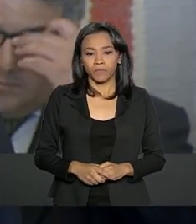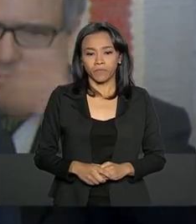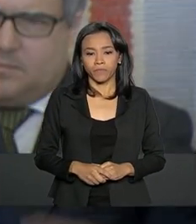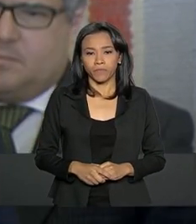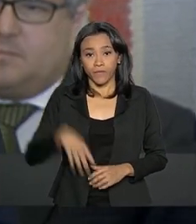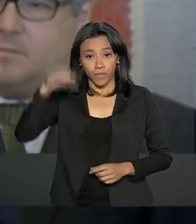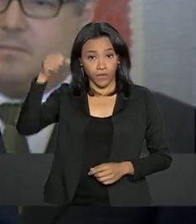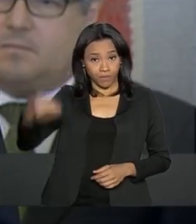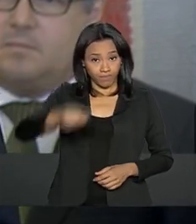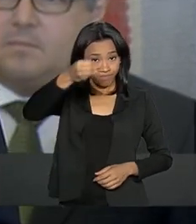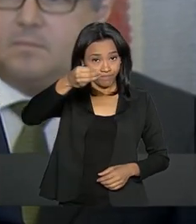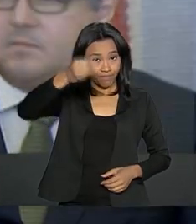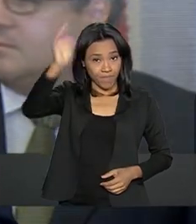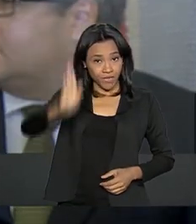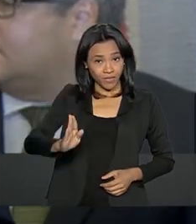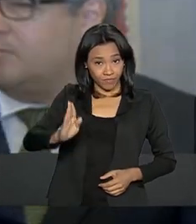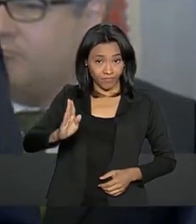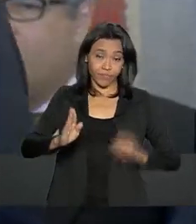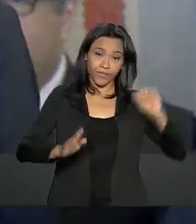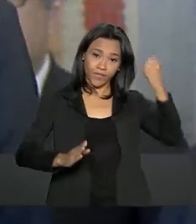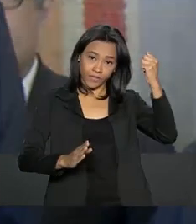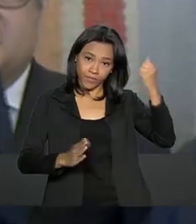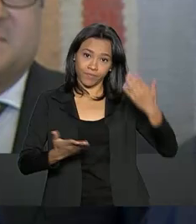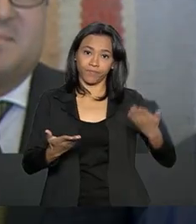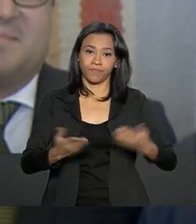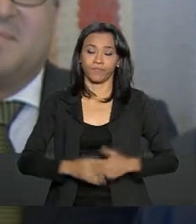Ao Brasil e à Argentina.